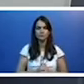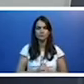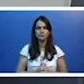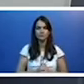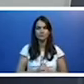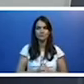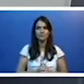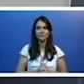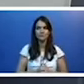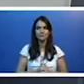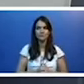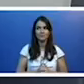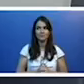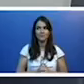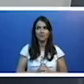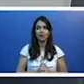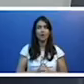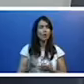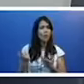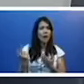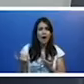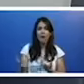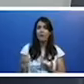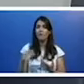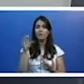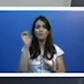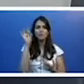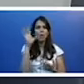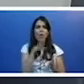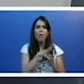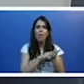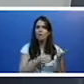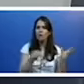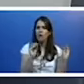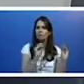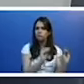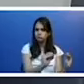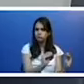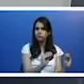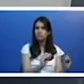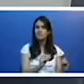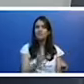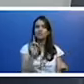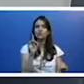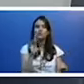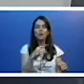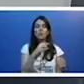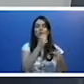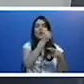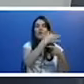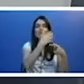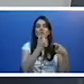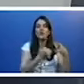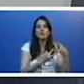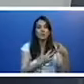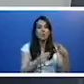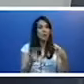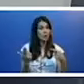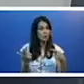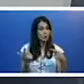Olha que bonitinho, do jeitinho que tá aqui, a gente copiou aqui, só colocando frações igual.